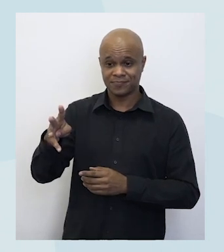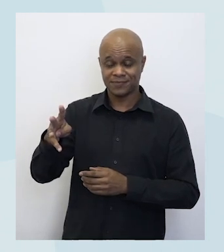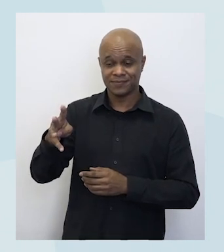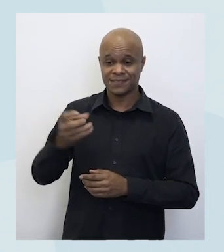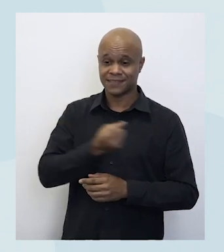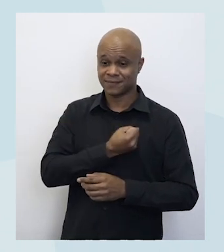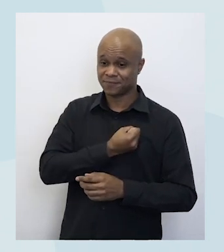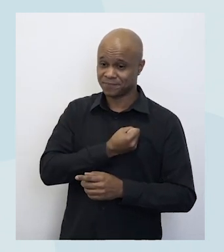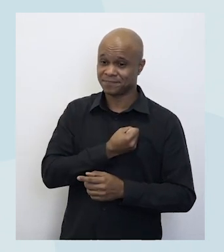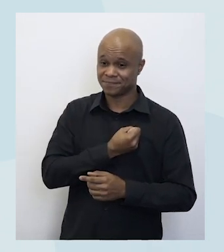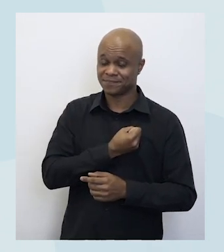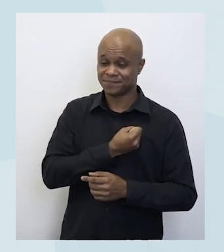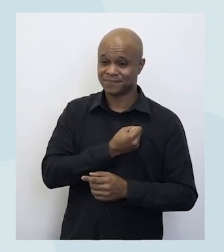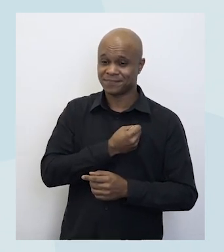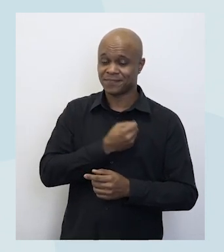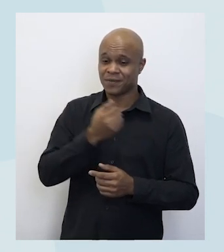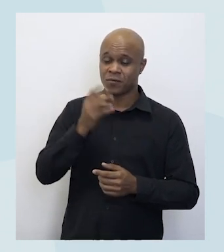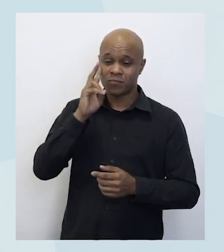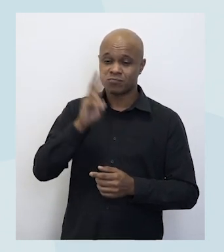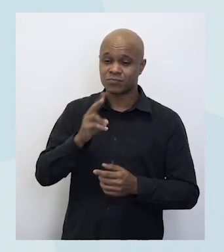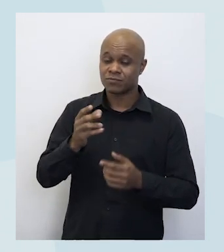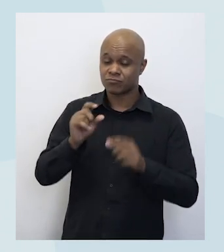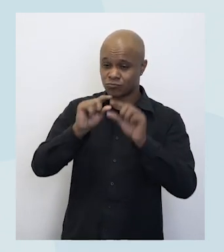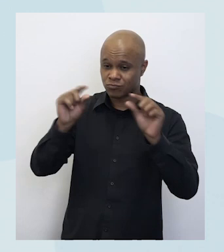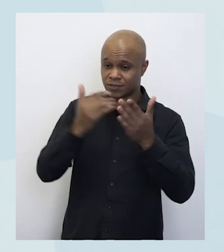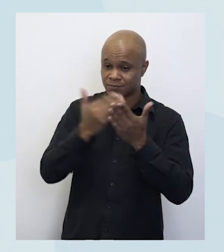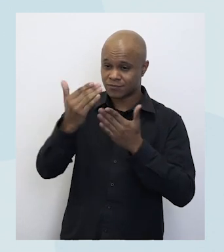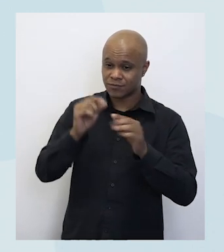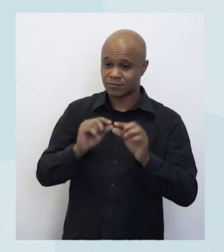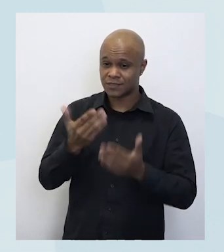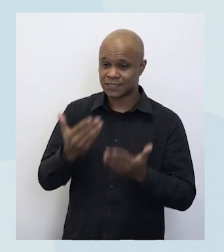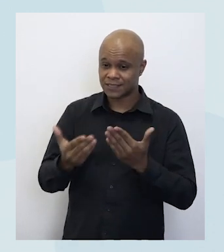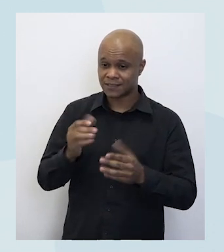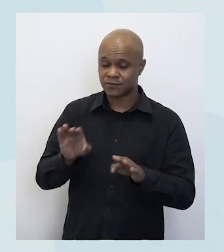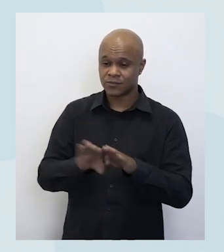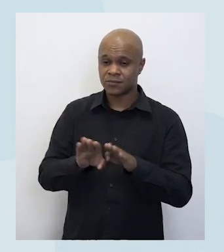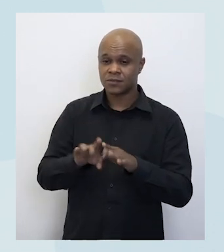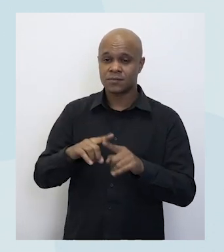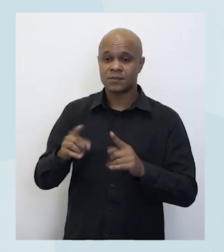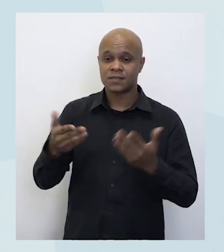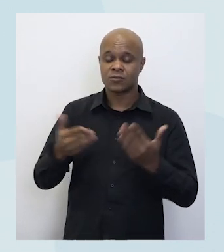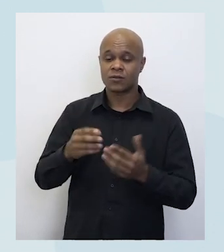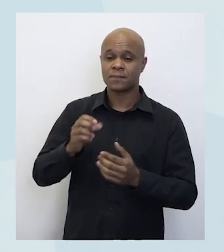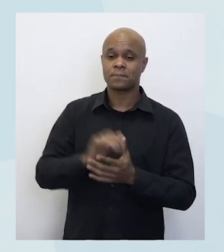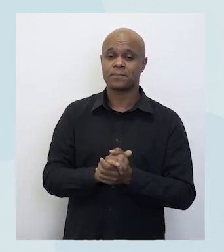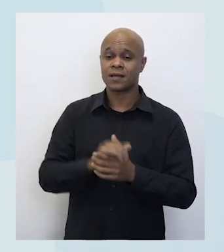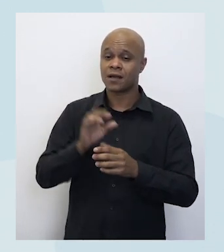da concentração no início e no equilíbrio. De qual reação? Da reação do